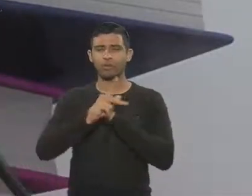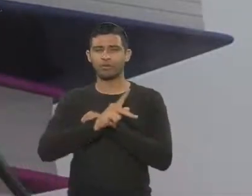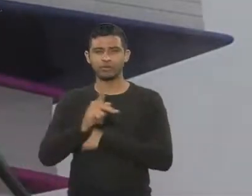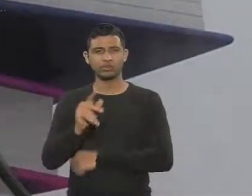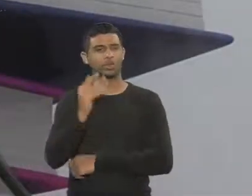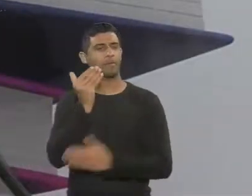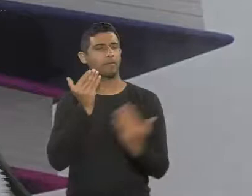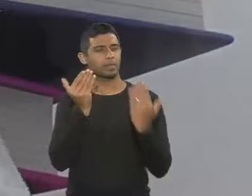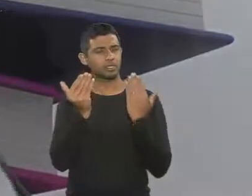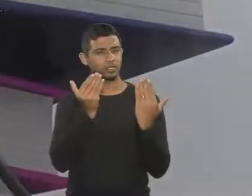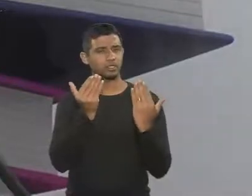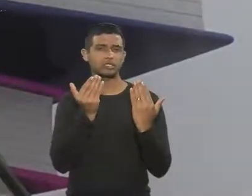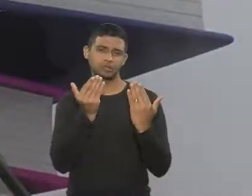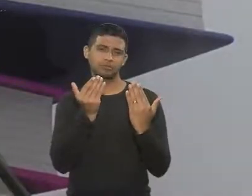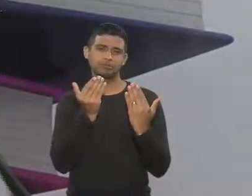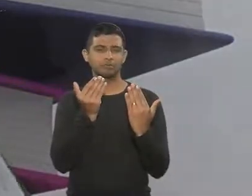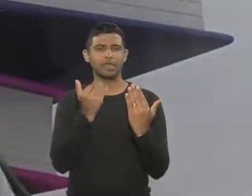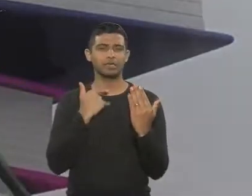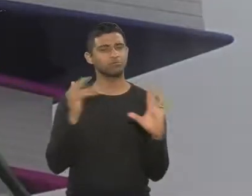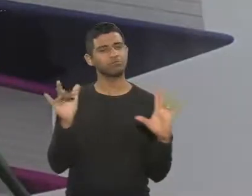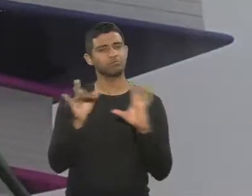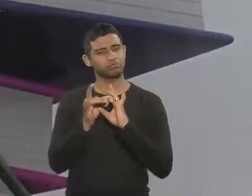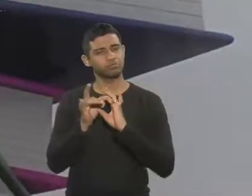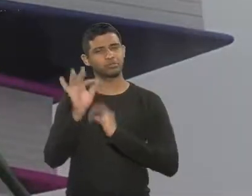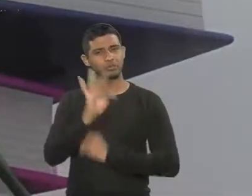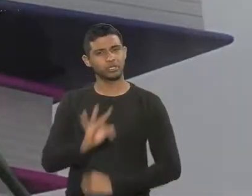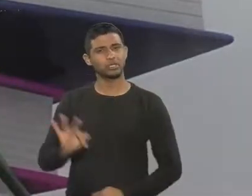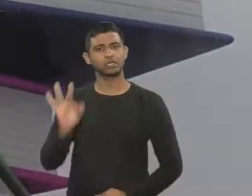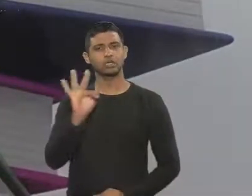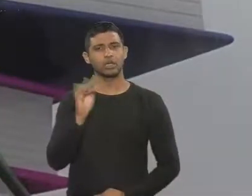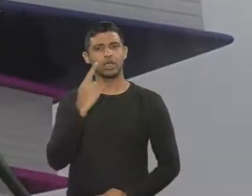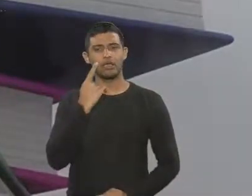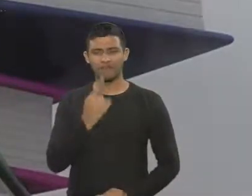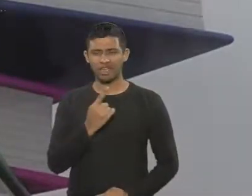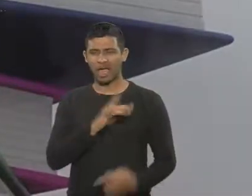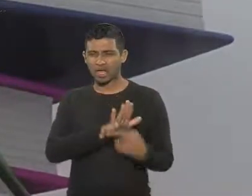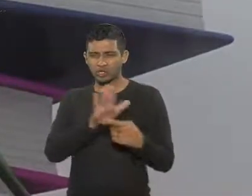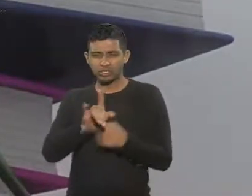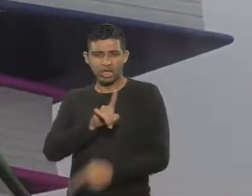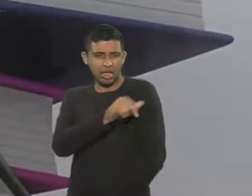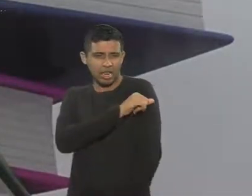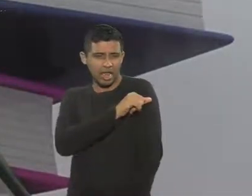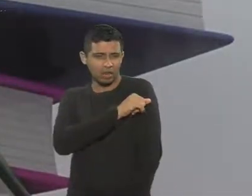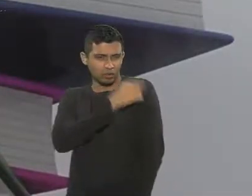acabei, né, ficando emprestada na filosofia. Fazer o aluno pensar?